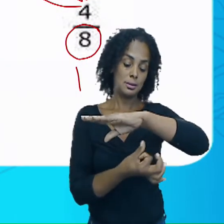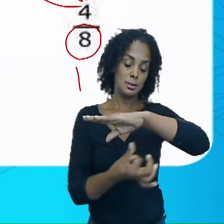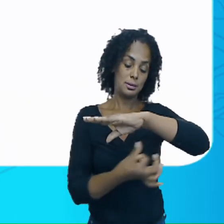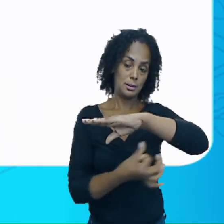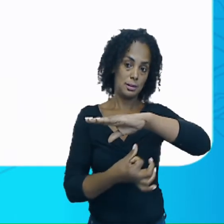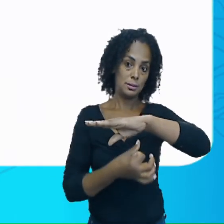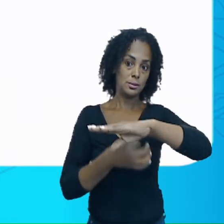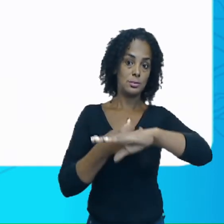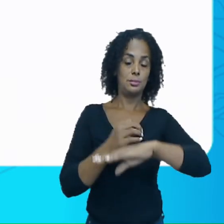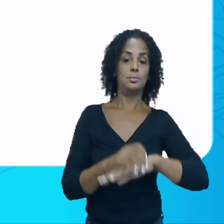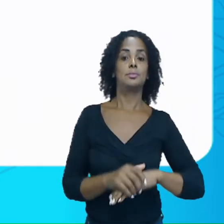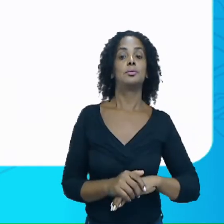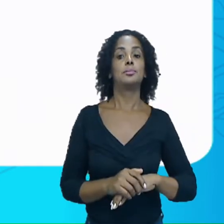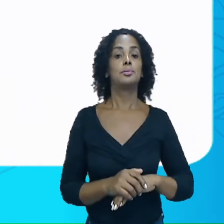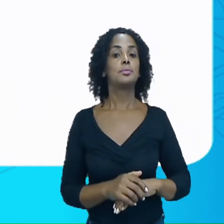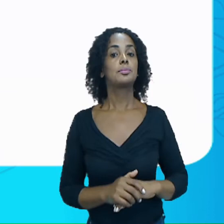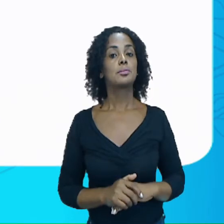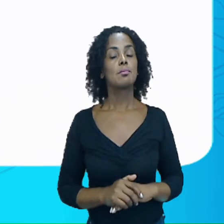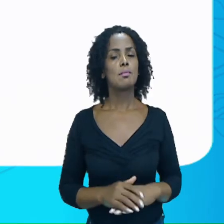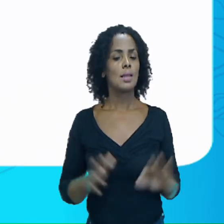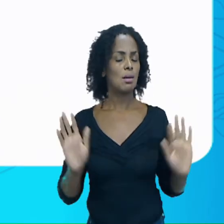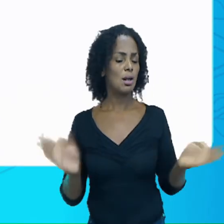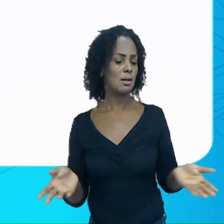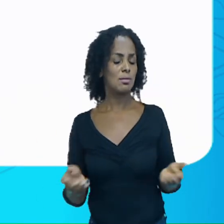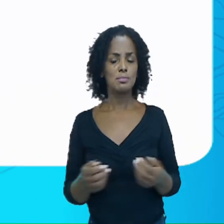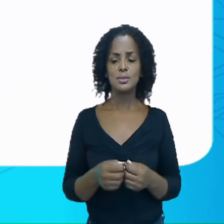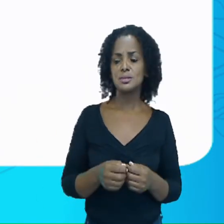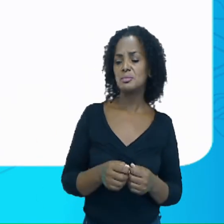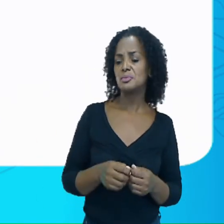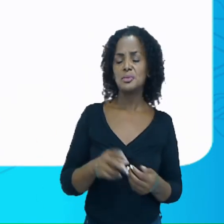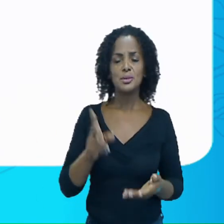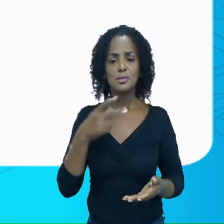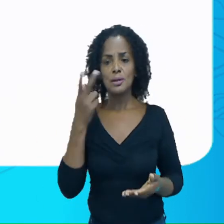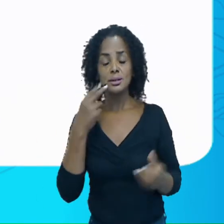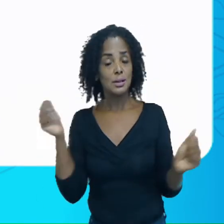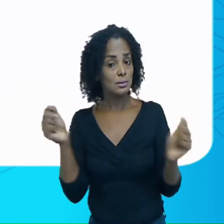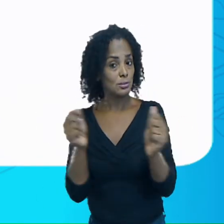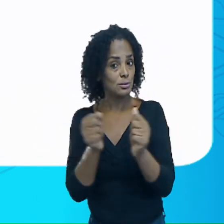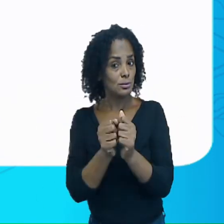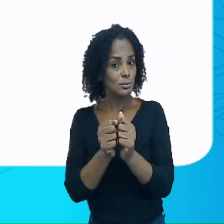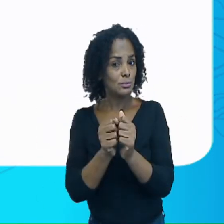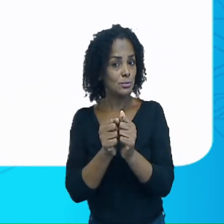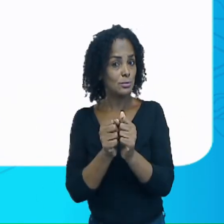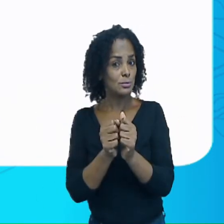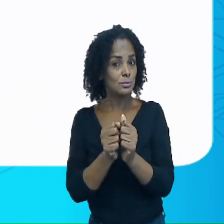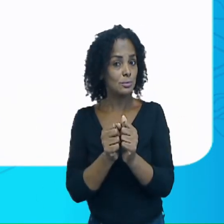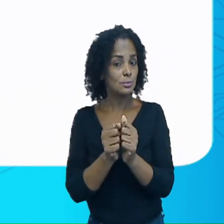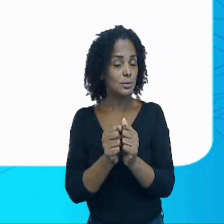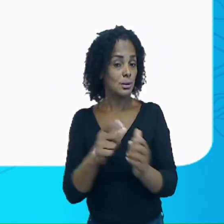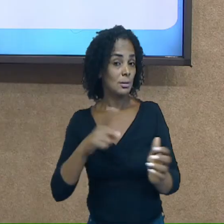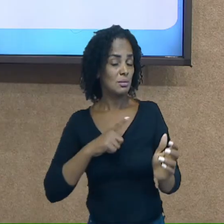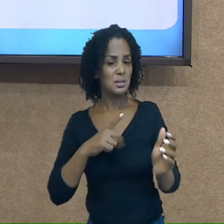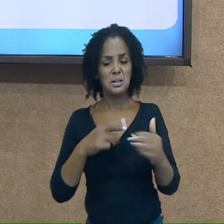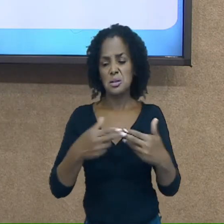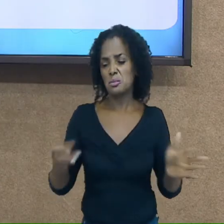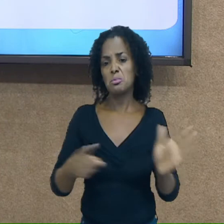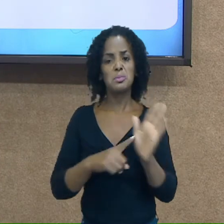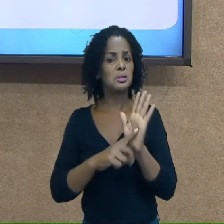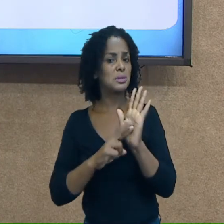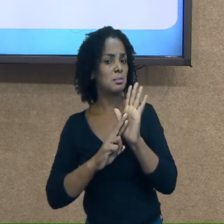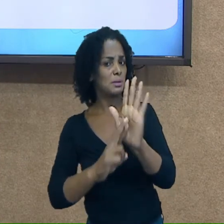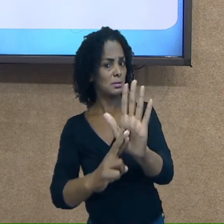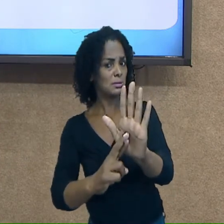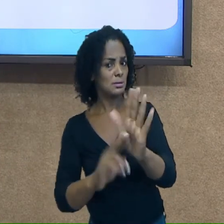4/8. Nós vamos exercitar um pouquinho juntos, ok? Eu tenho aqui algumas representações de algumas frações.